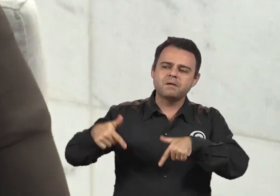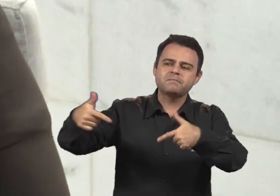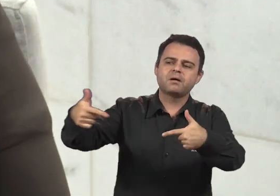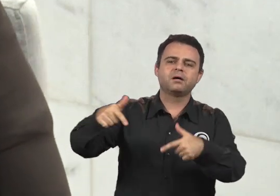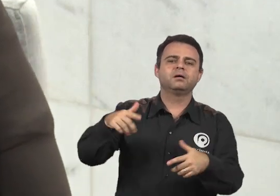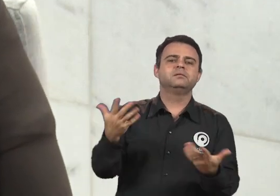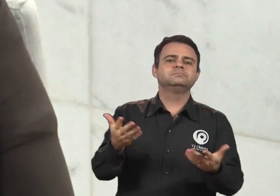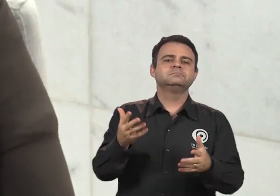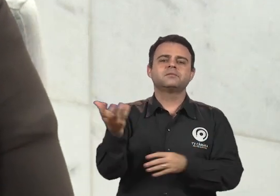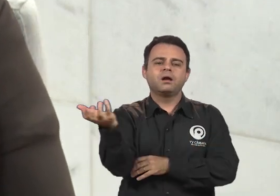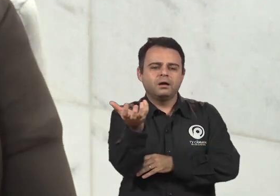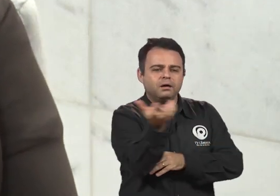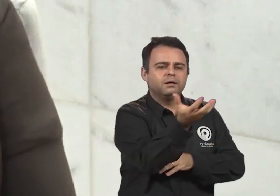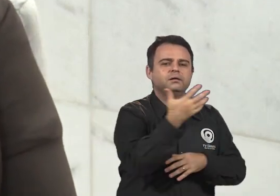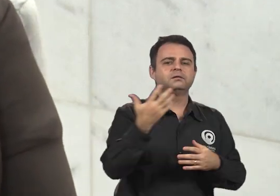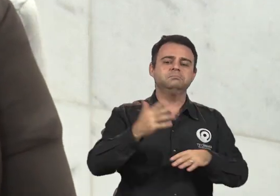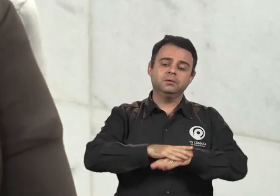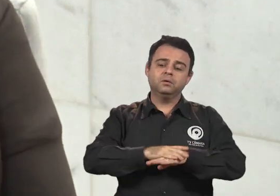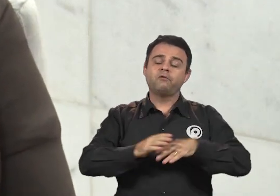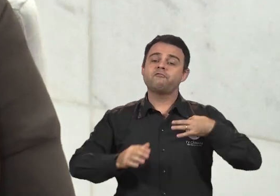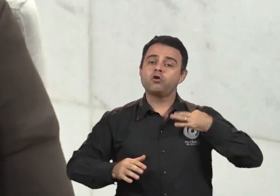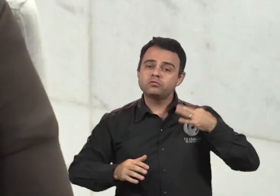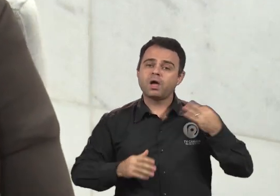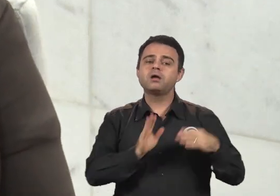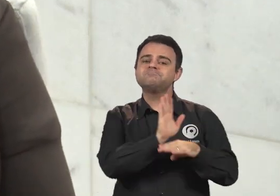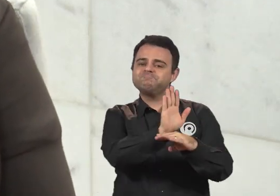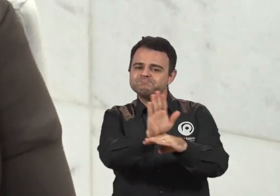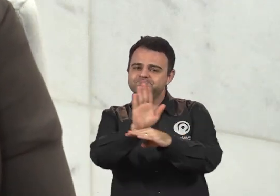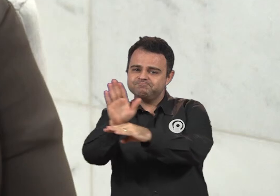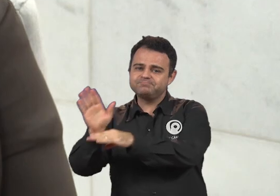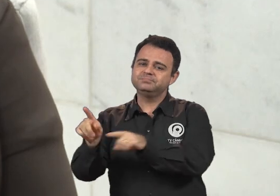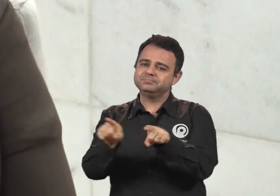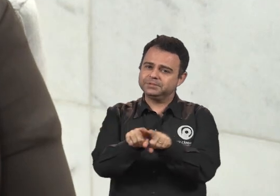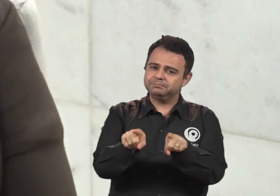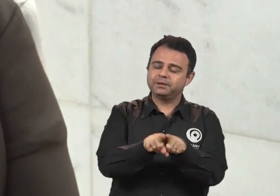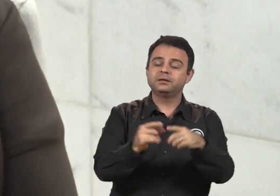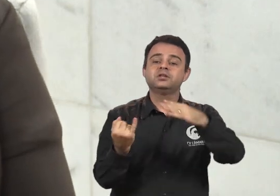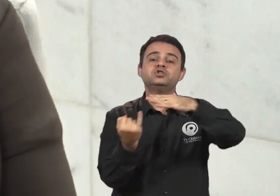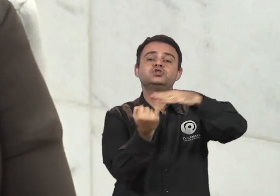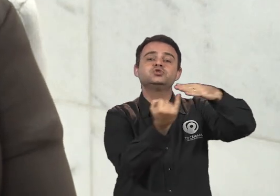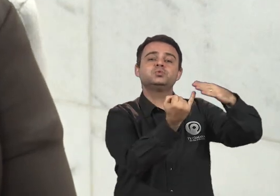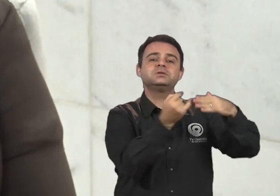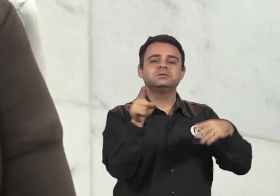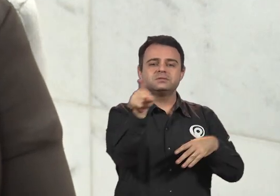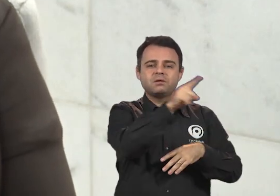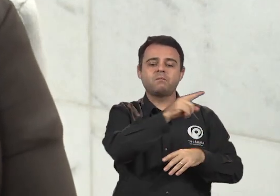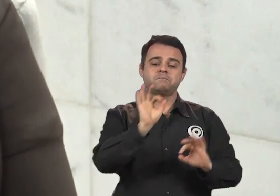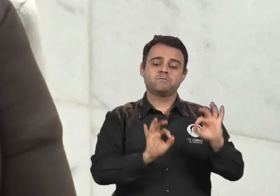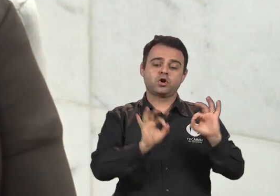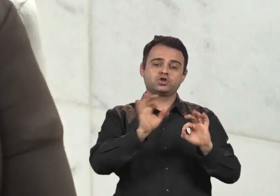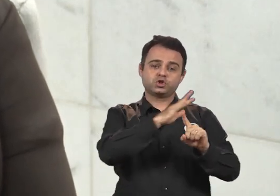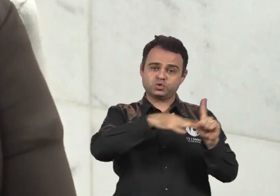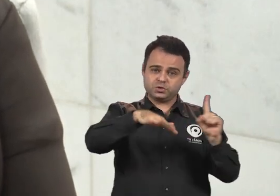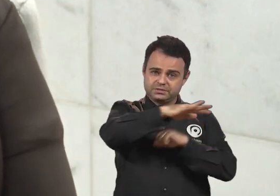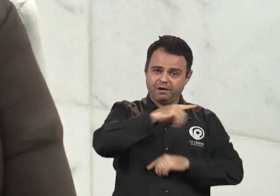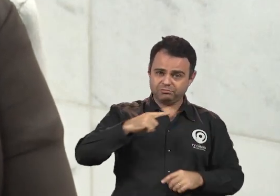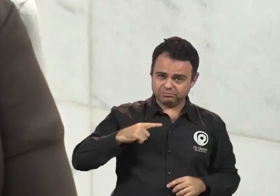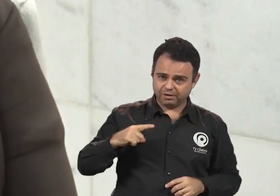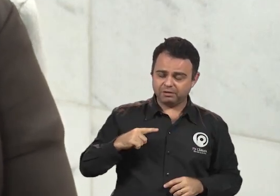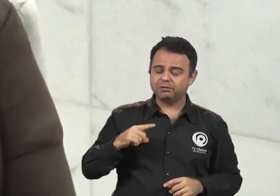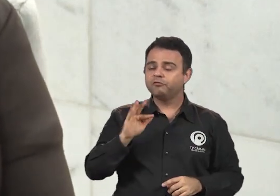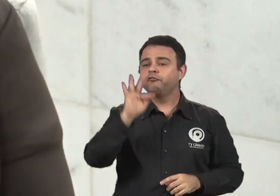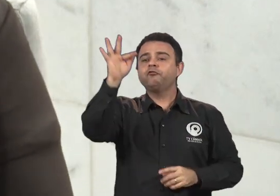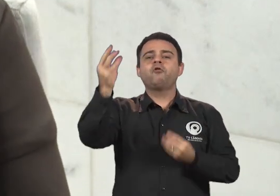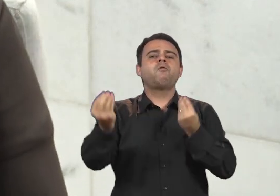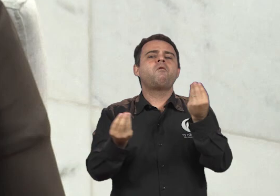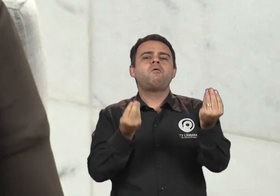aos moradores de rua, mas você também participa de ações para instituições, está envolvido aí com projetos sociais, né? Quais são as